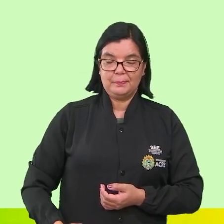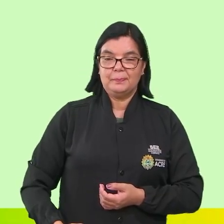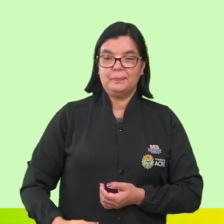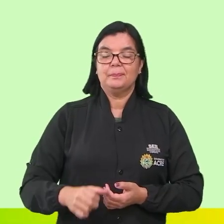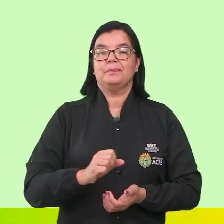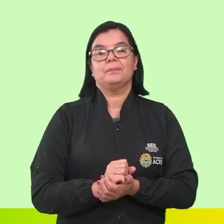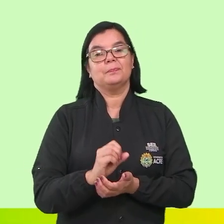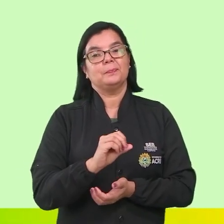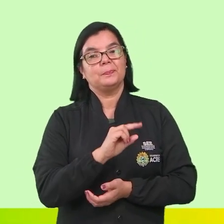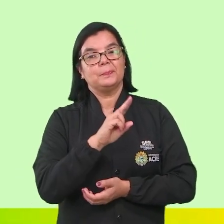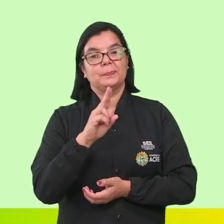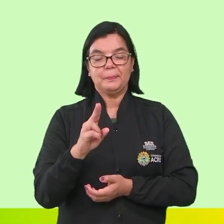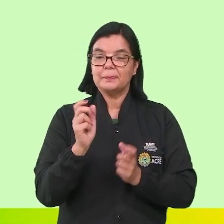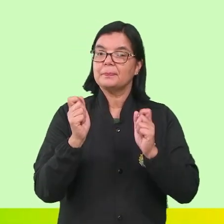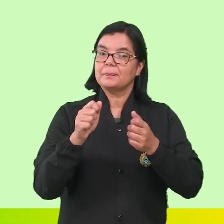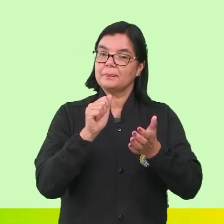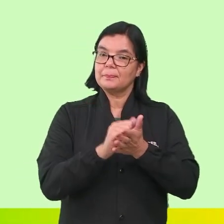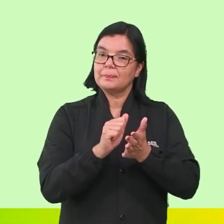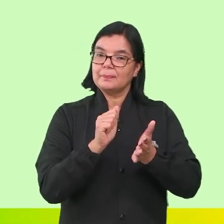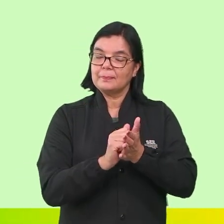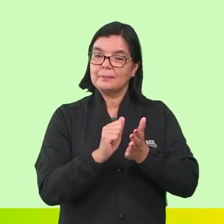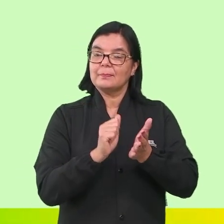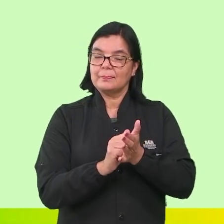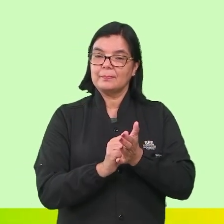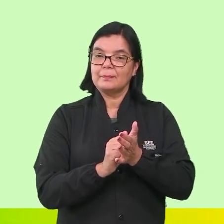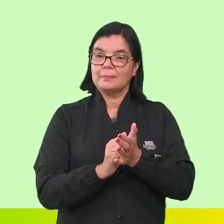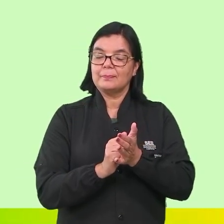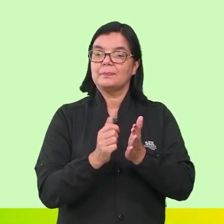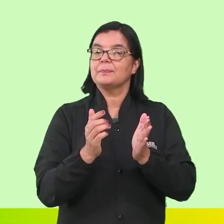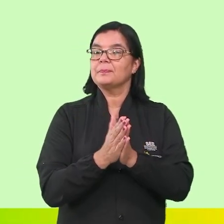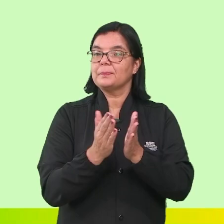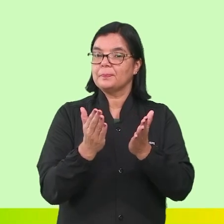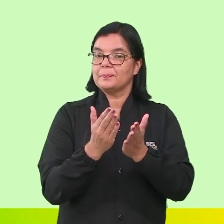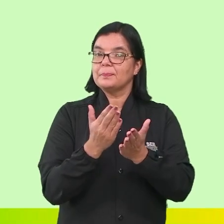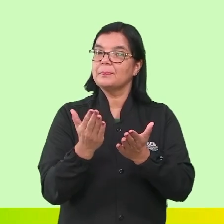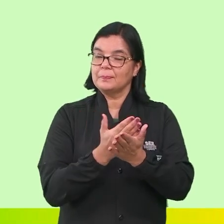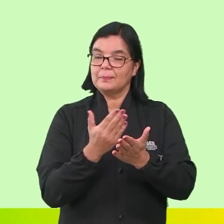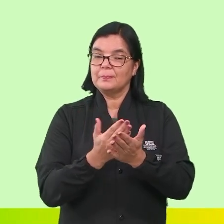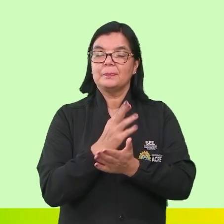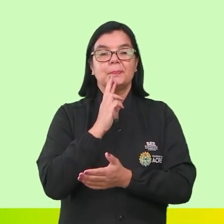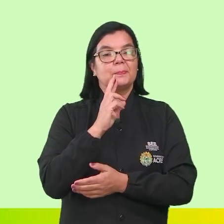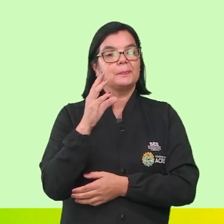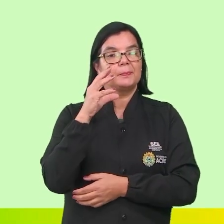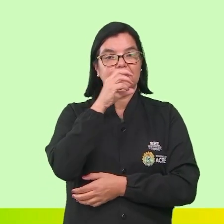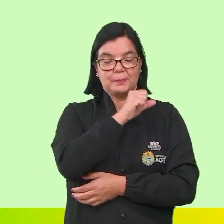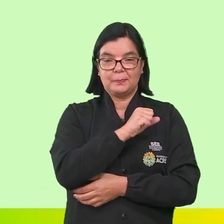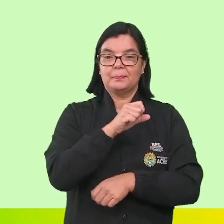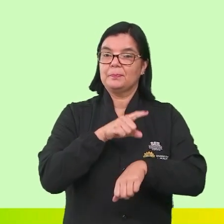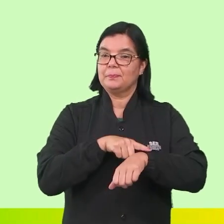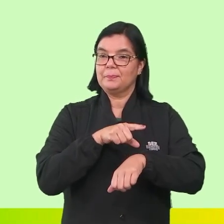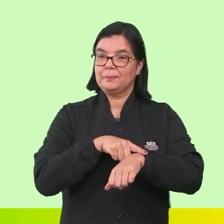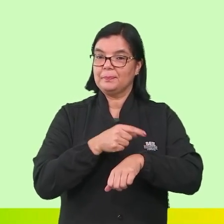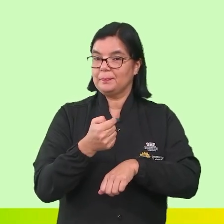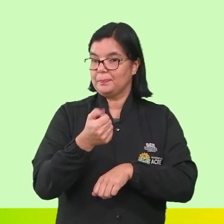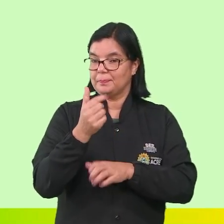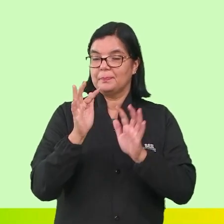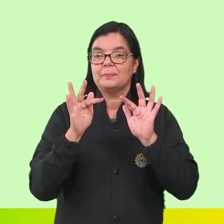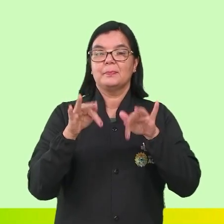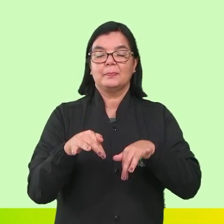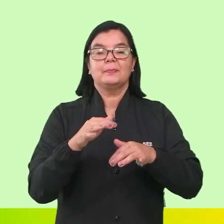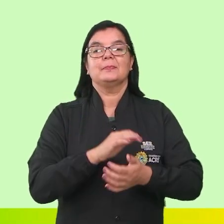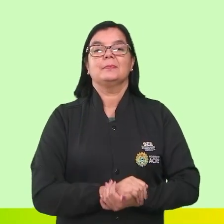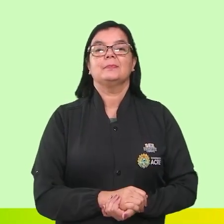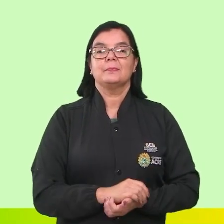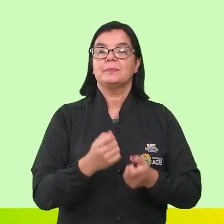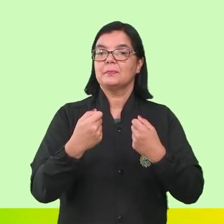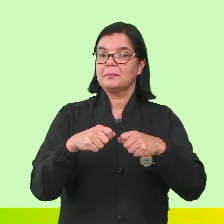riscando, ou você pode anotar no seu caderninho aí, responde aí para mim bem rapidinho, porque o nosso tempo já está quase acabando,